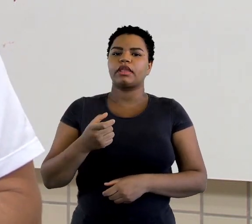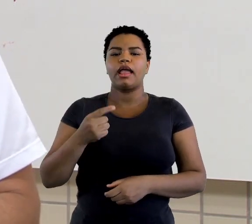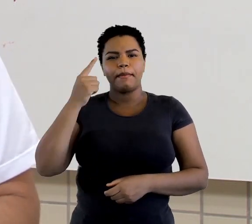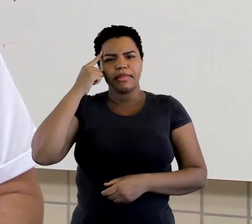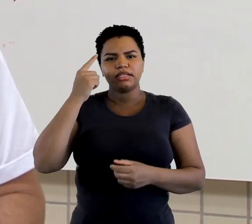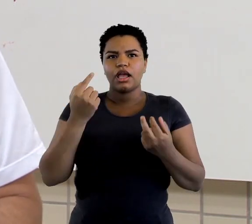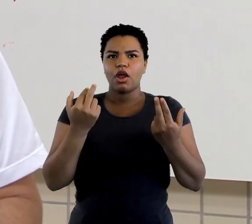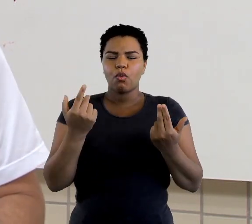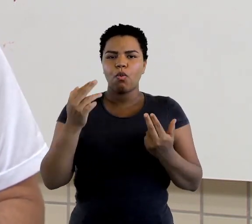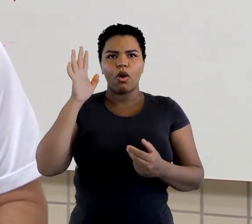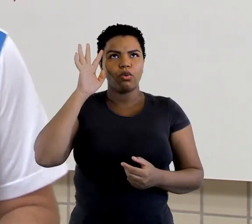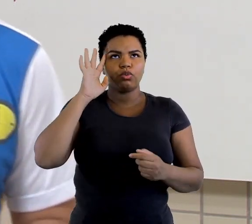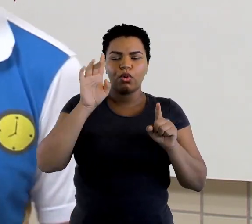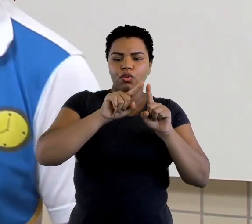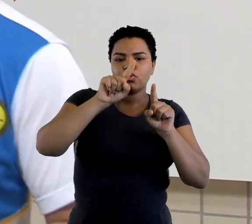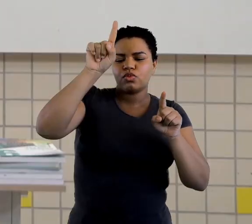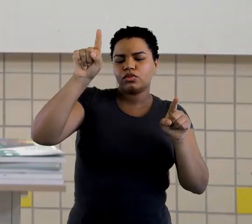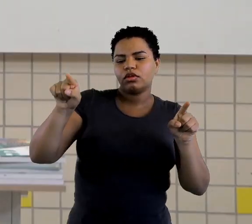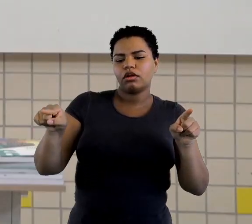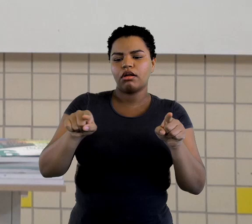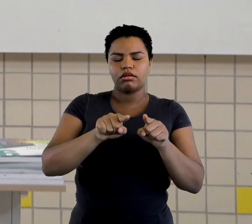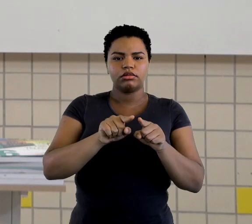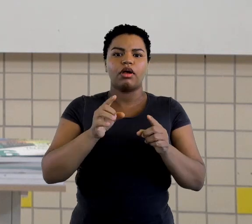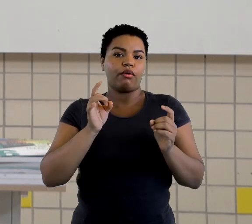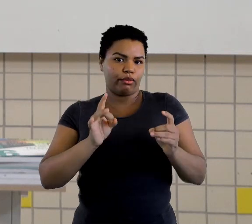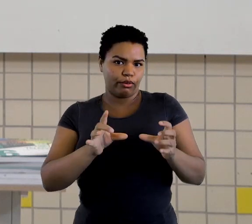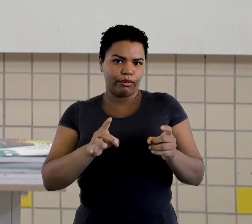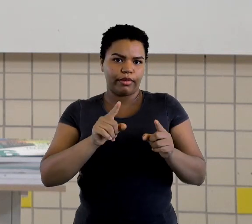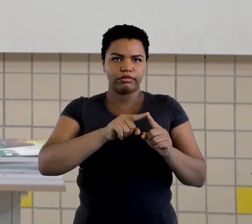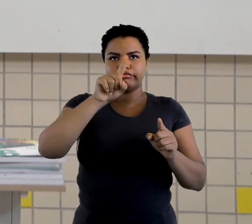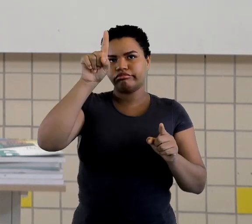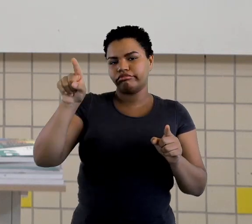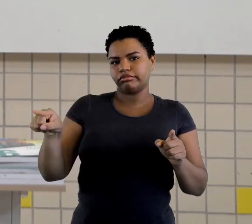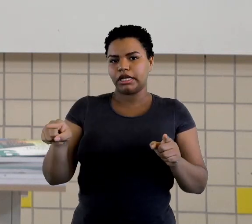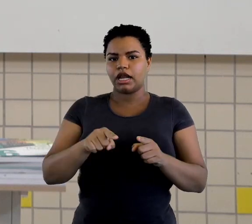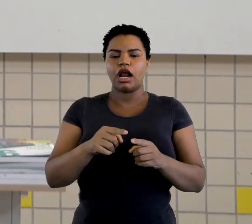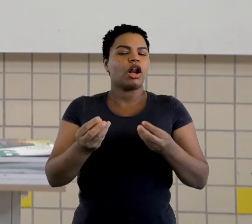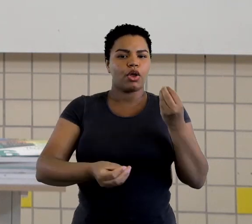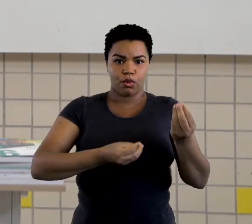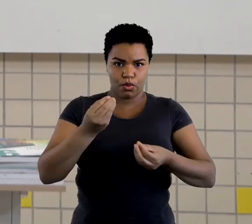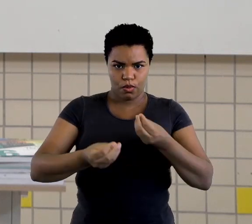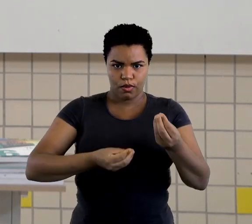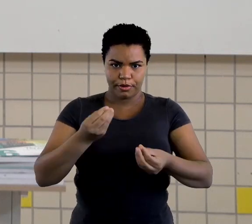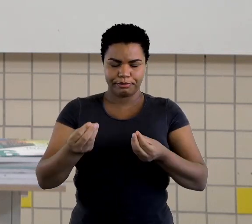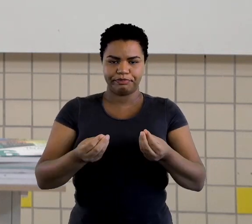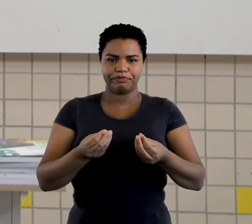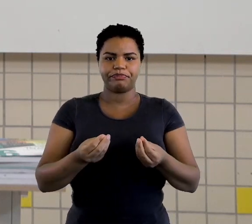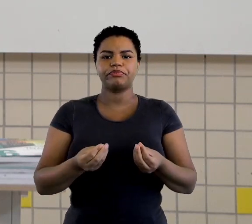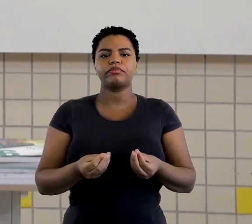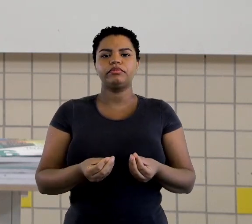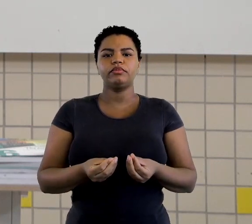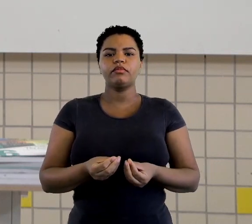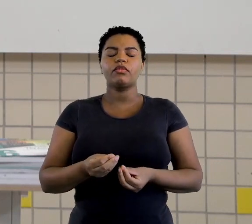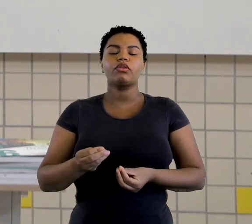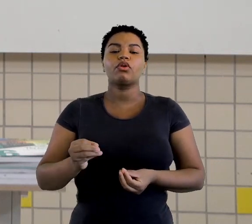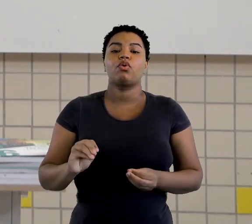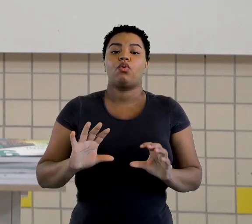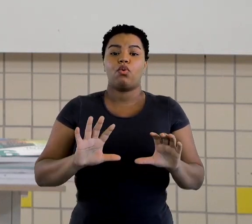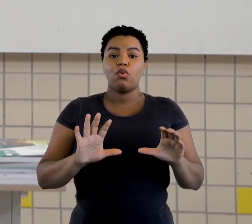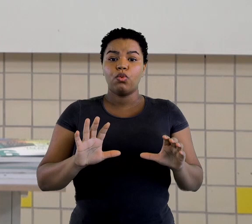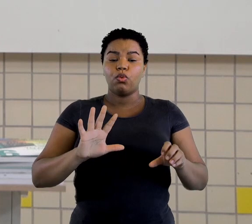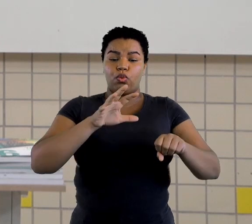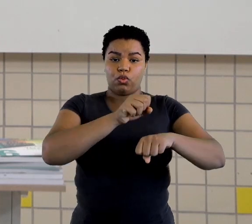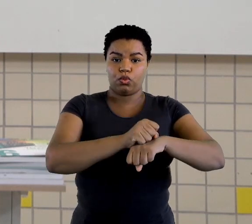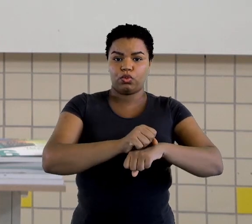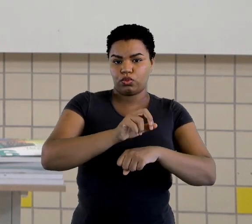triangular. O nome já diz tudo. O comércio triangular se dava da seguinte forma: Os colonos americanos